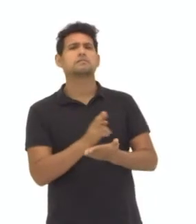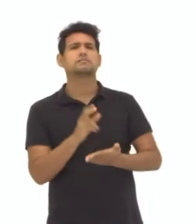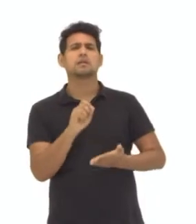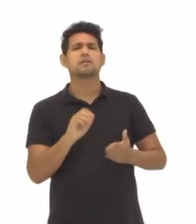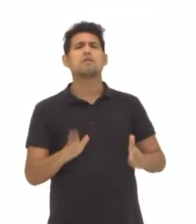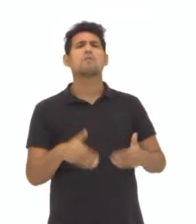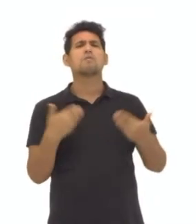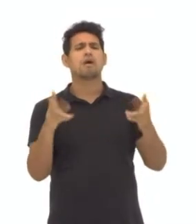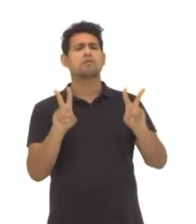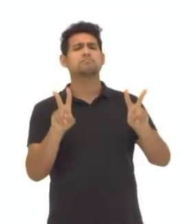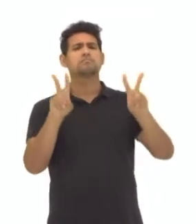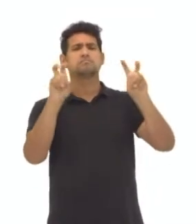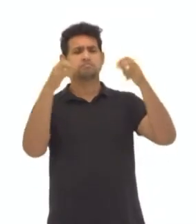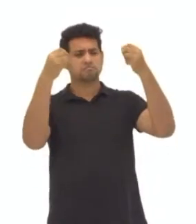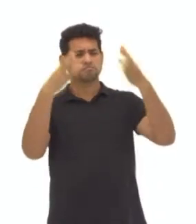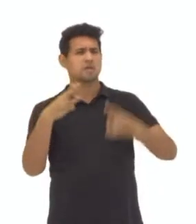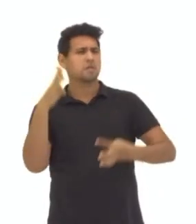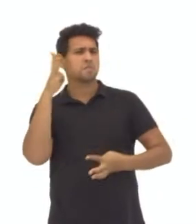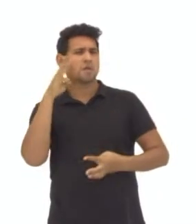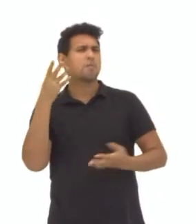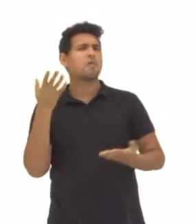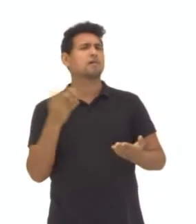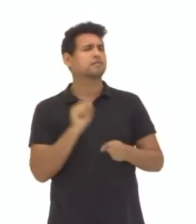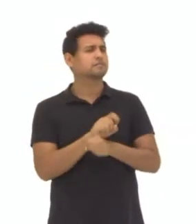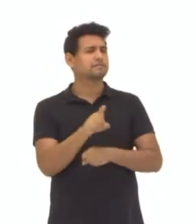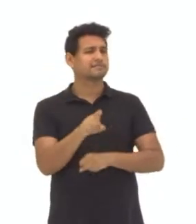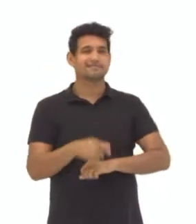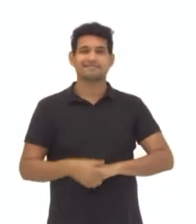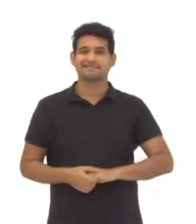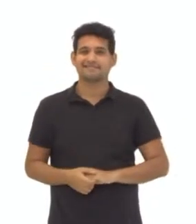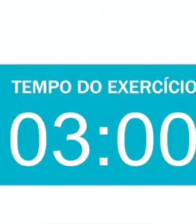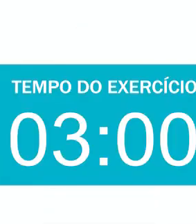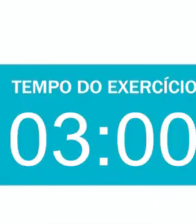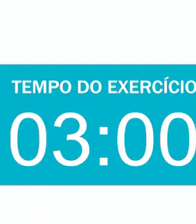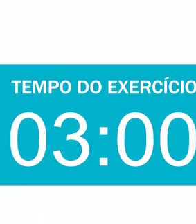qual é o tema deste relato de memórias? Já retornamos.